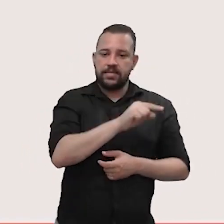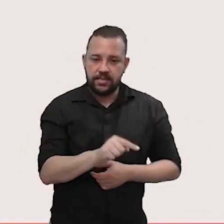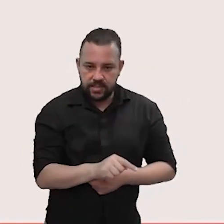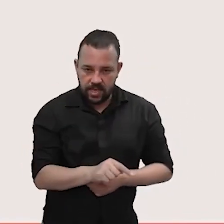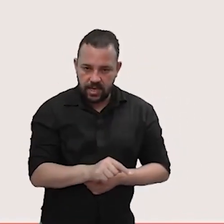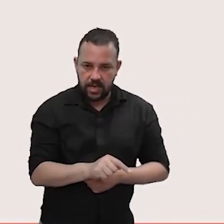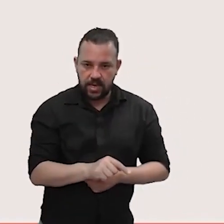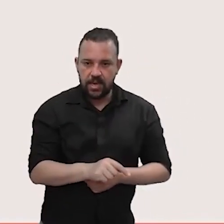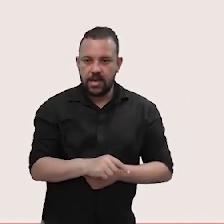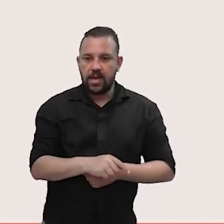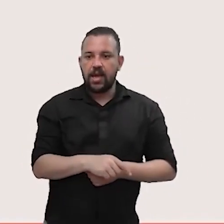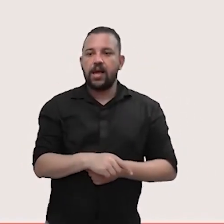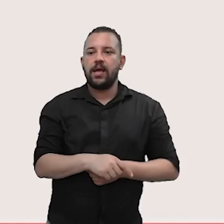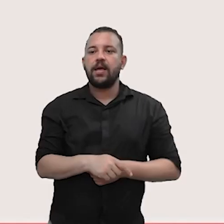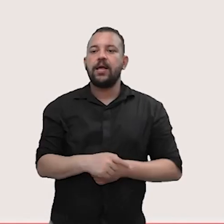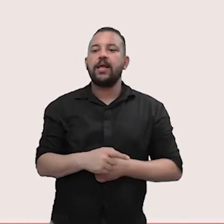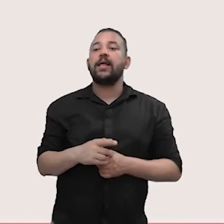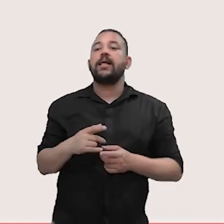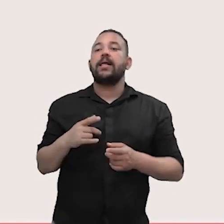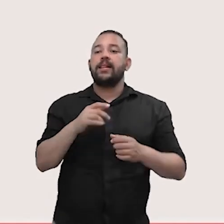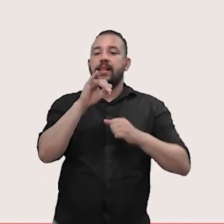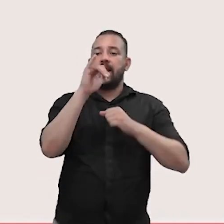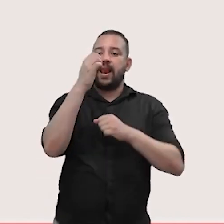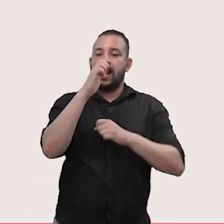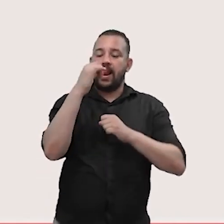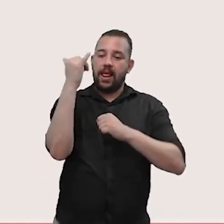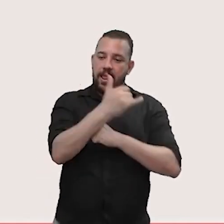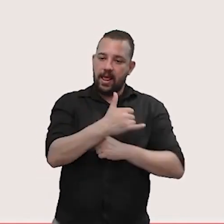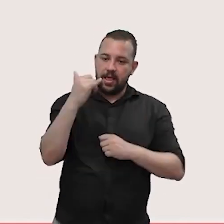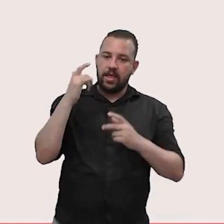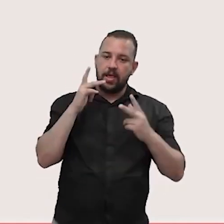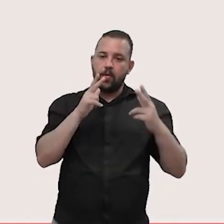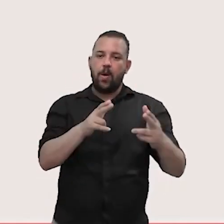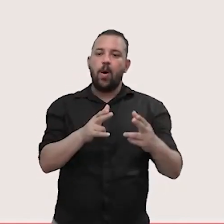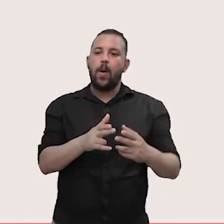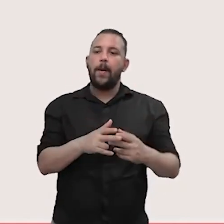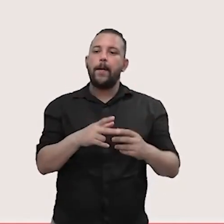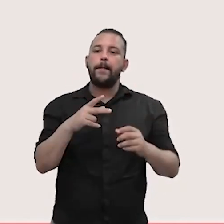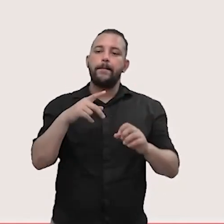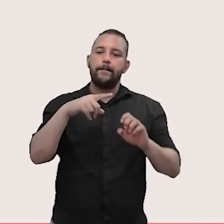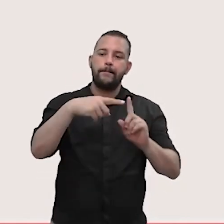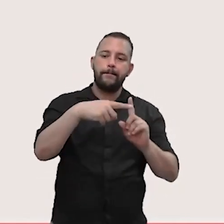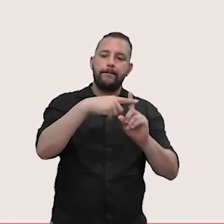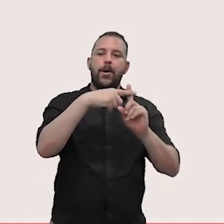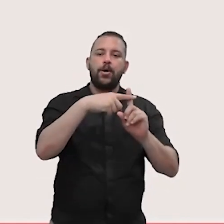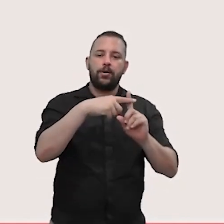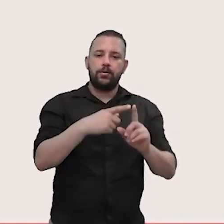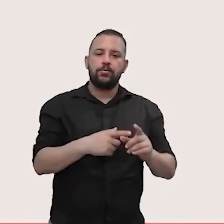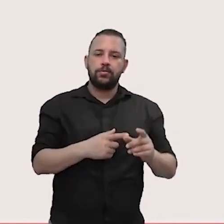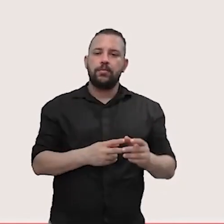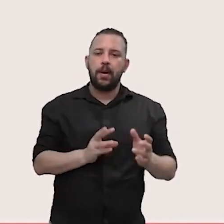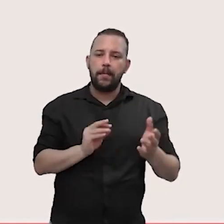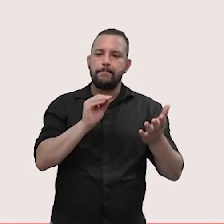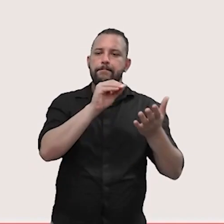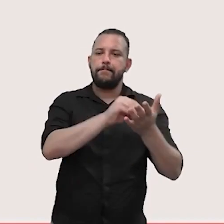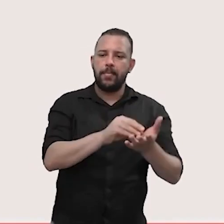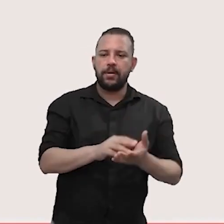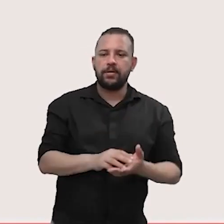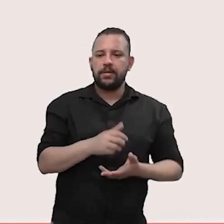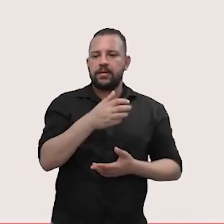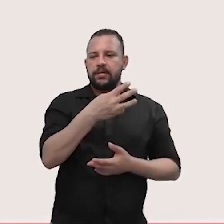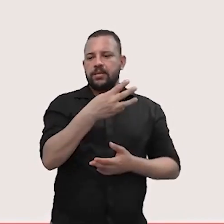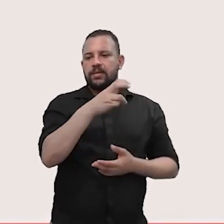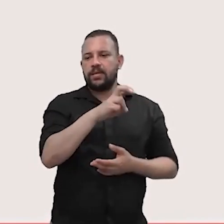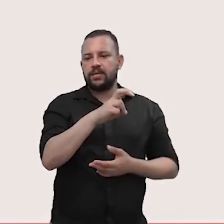na tabela periódica, o número de elétrons é igual ao número de prótons. Então, você pode distribuir tranquilamente os 35 aí, o 35 aí que é o número